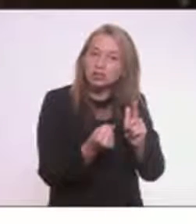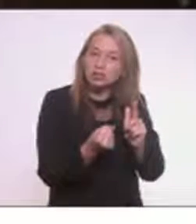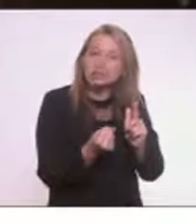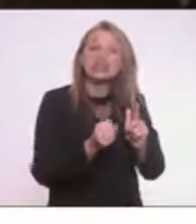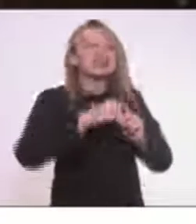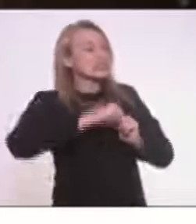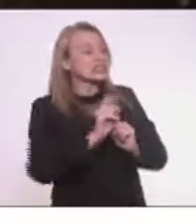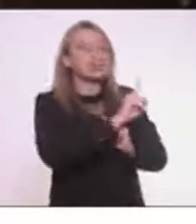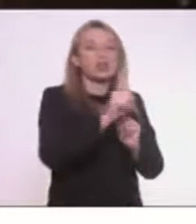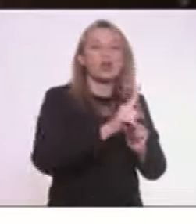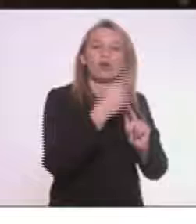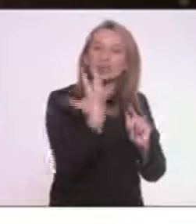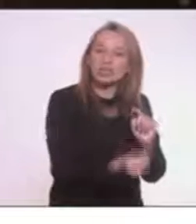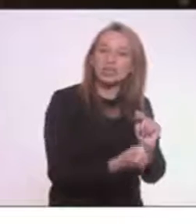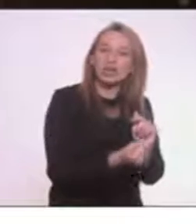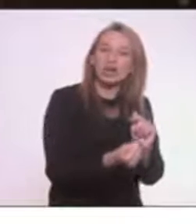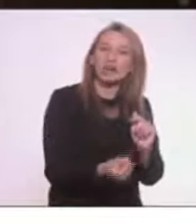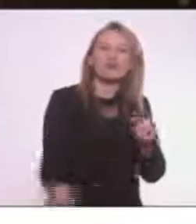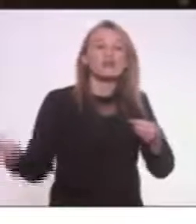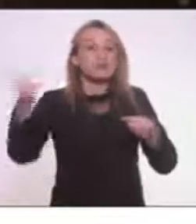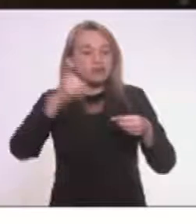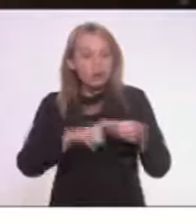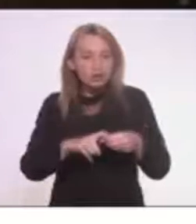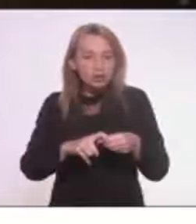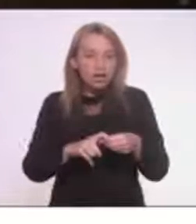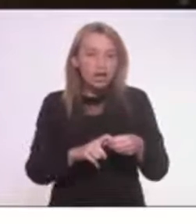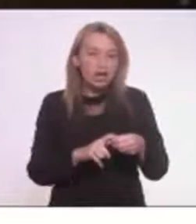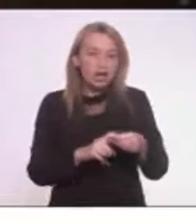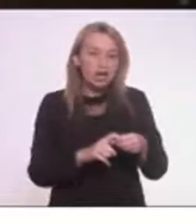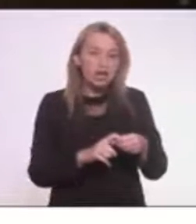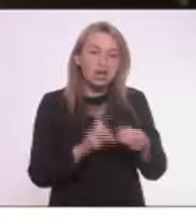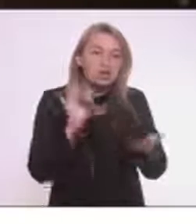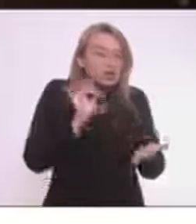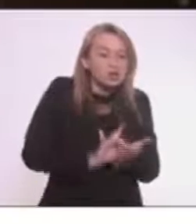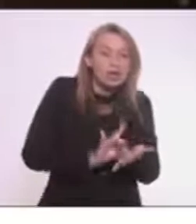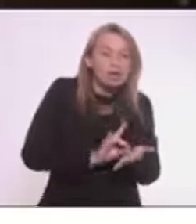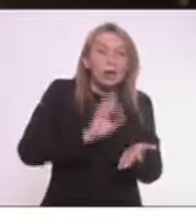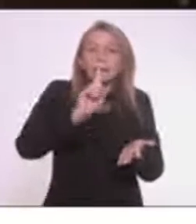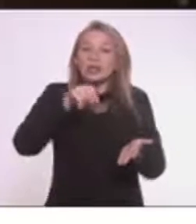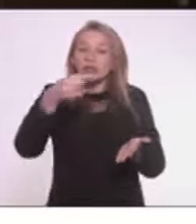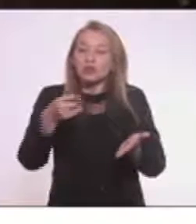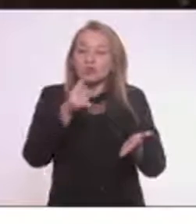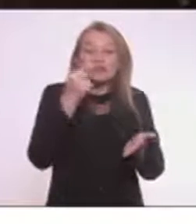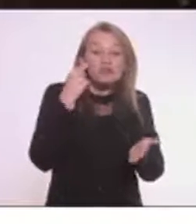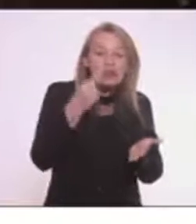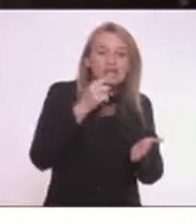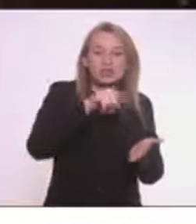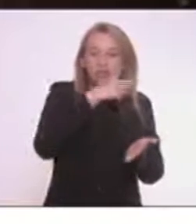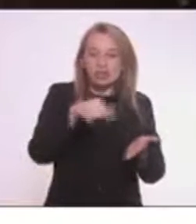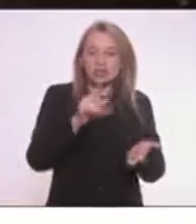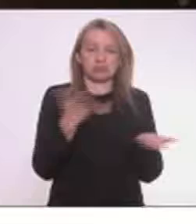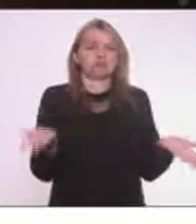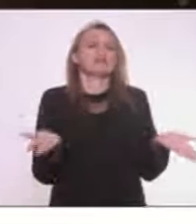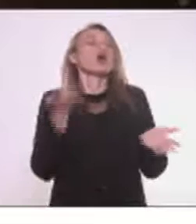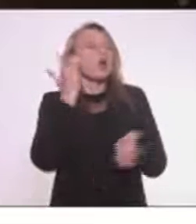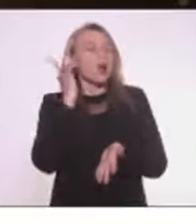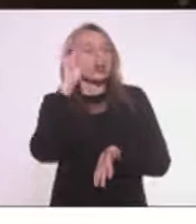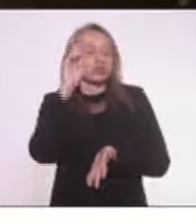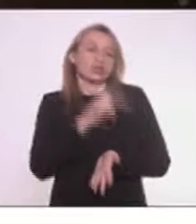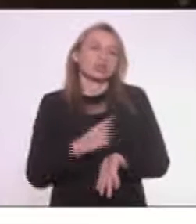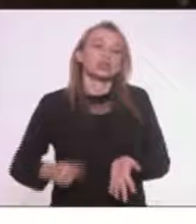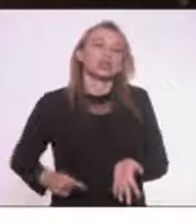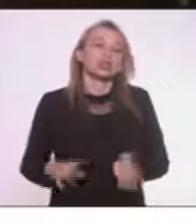ele não seja aceitável, ele vai voltar do jeito que está para ver se ele é derrotado. Eu acho, senhor